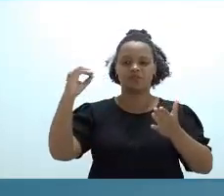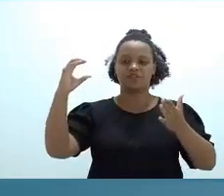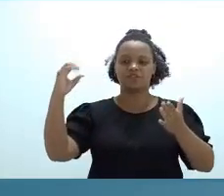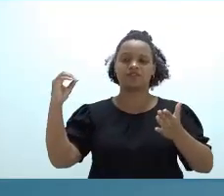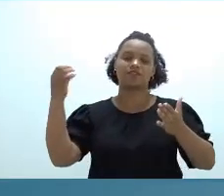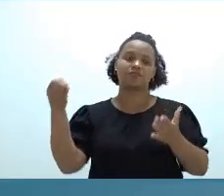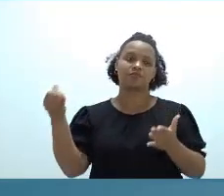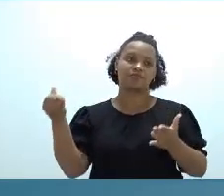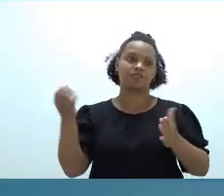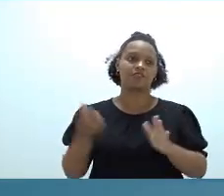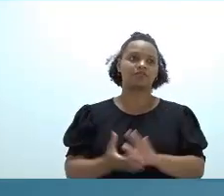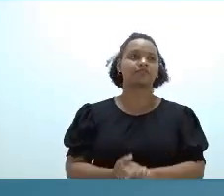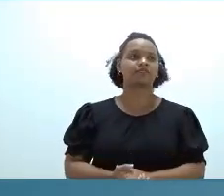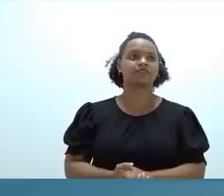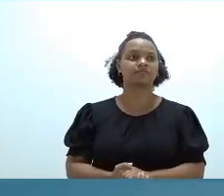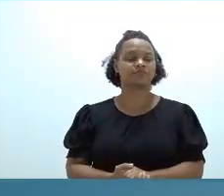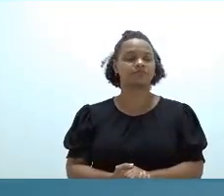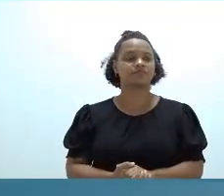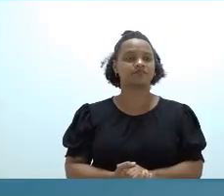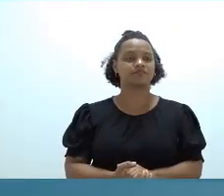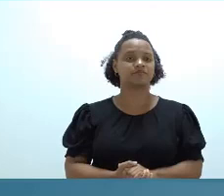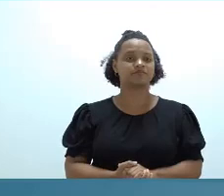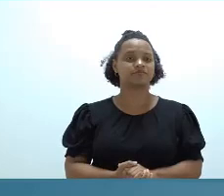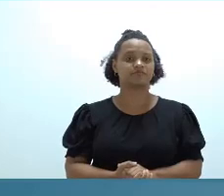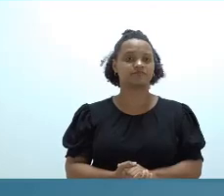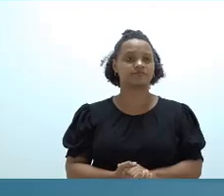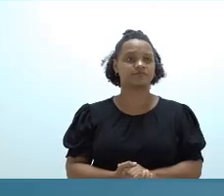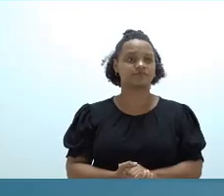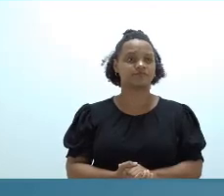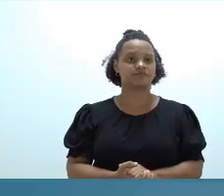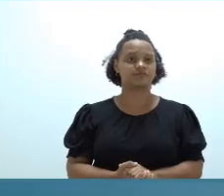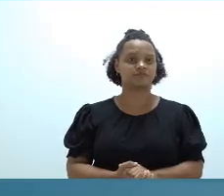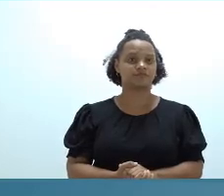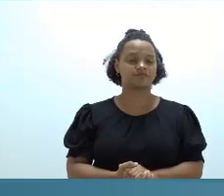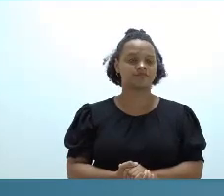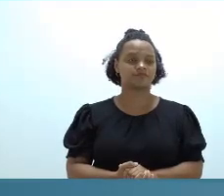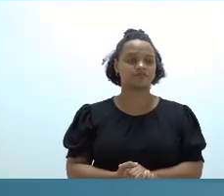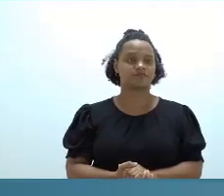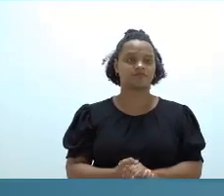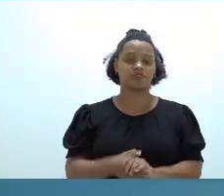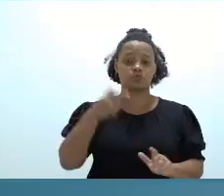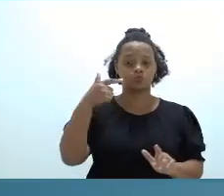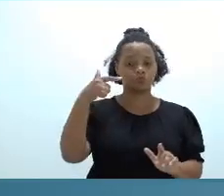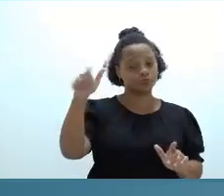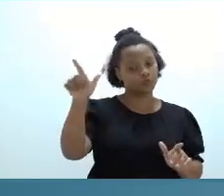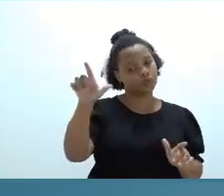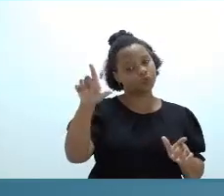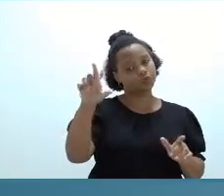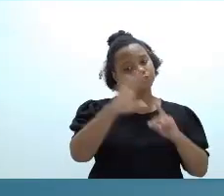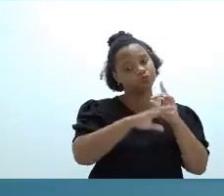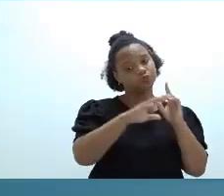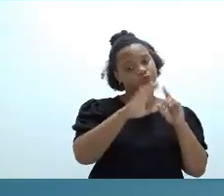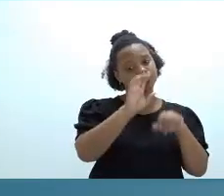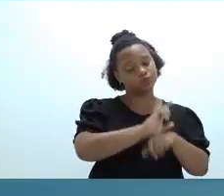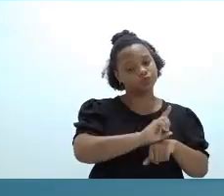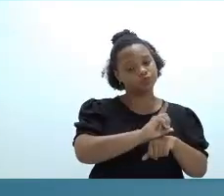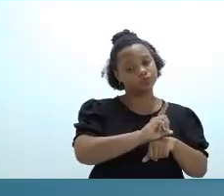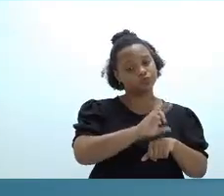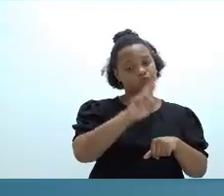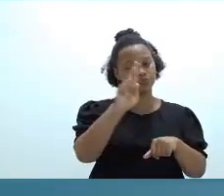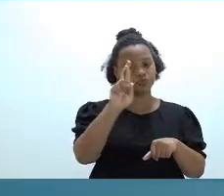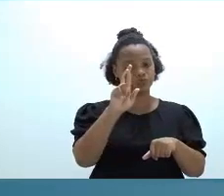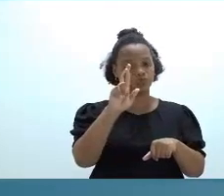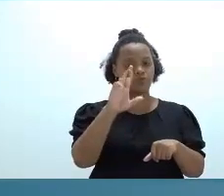do 56934 do doutor Constantino, ele é inconstitucional. E o tribunal ficou usando